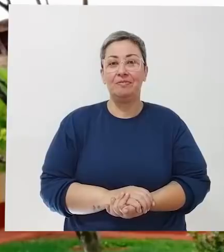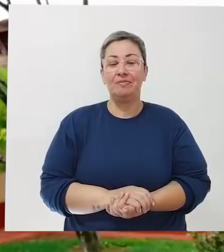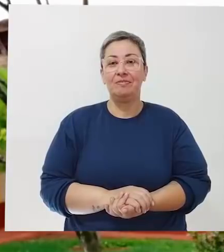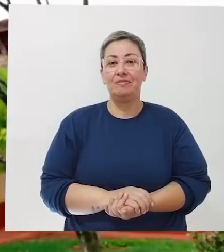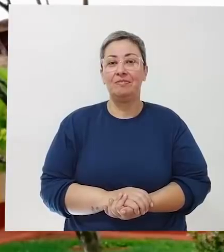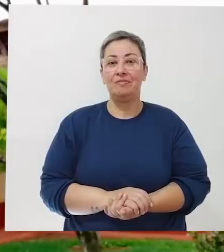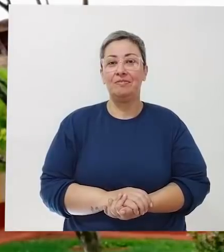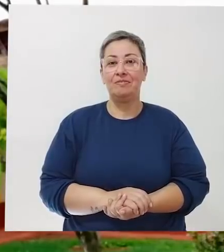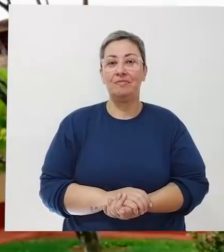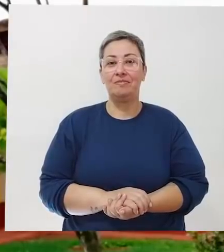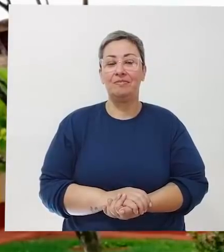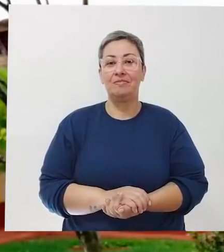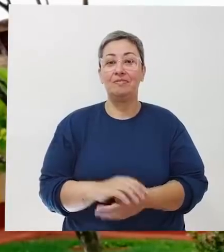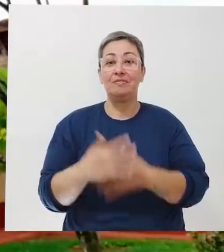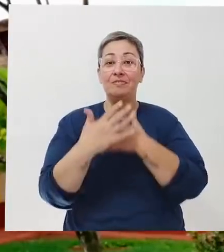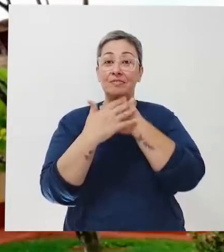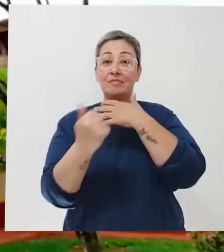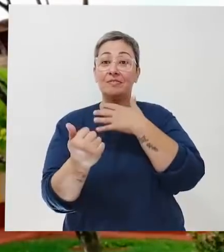simbora!